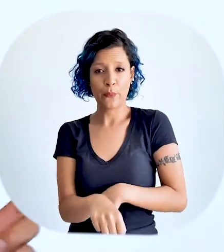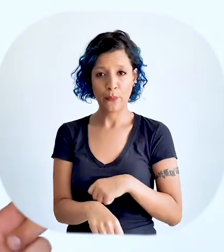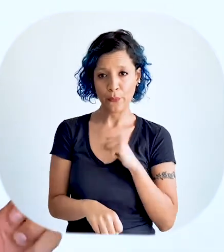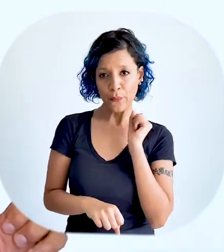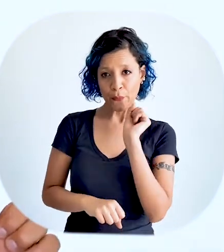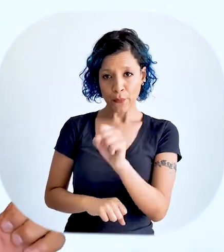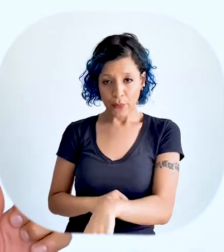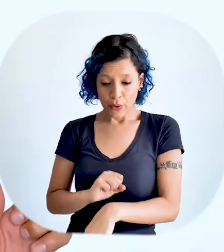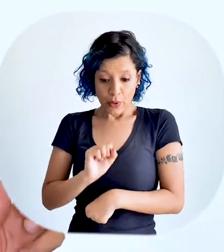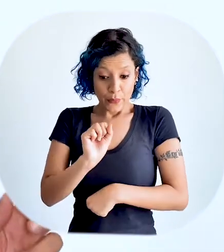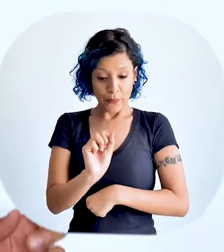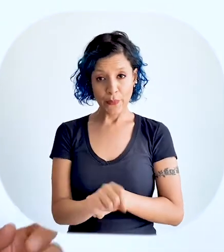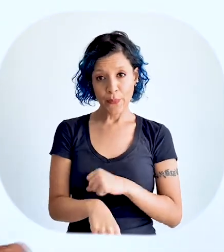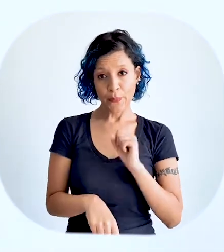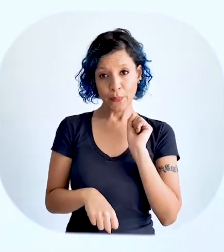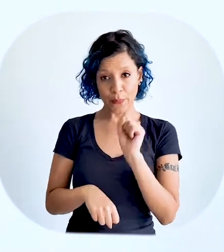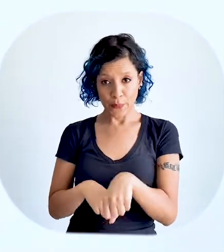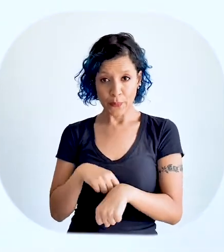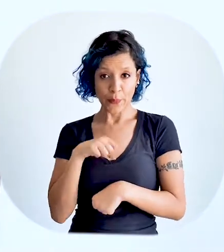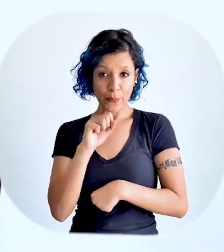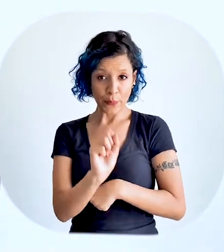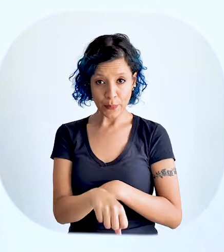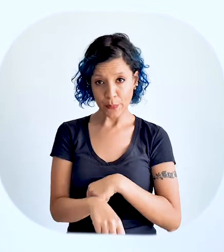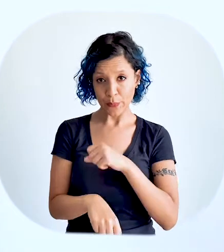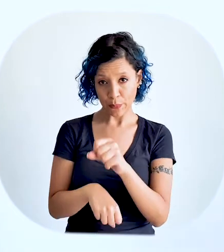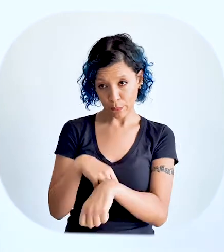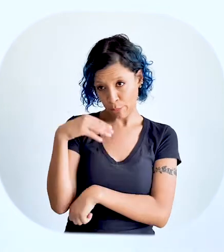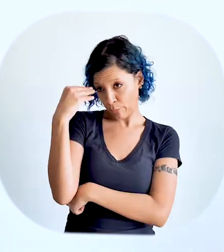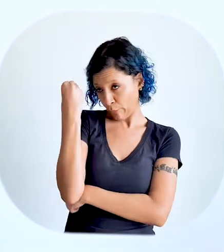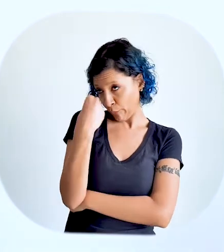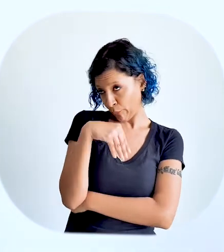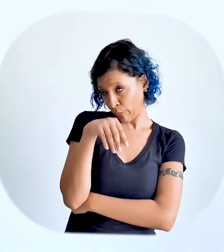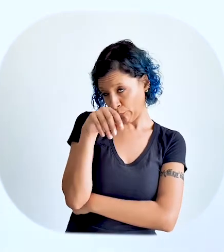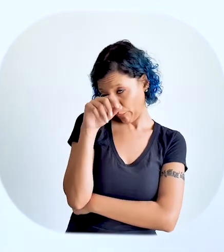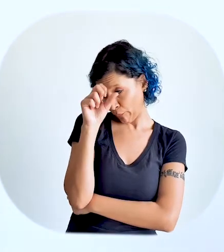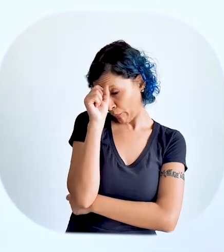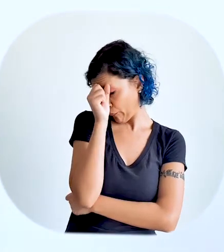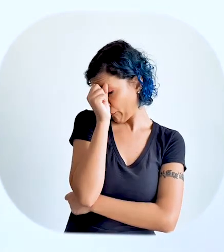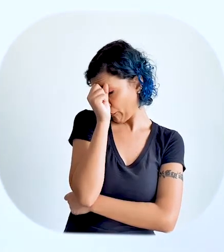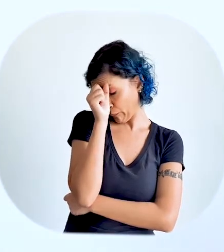Ai, que preguiça!